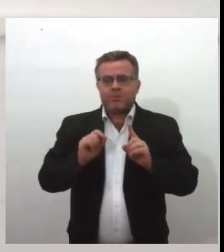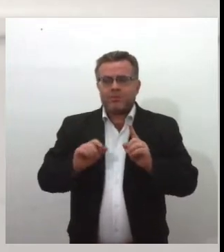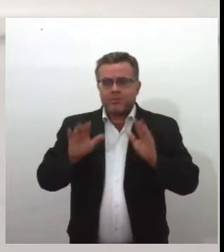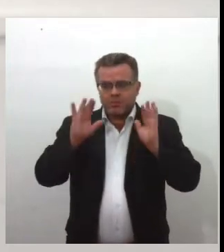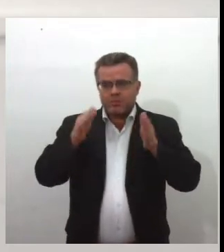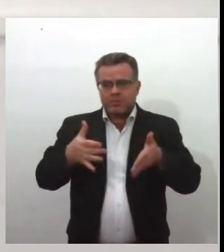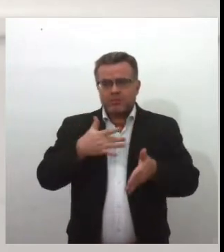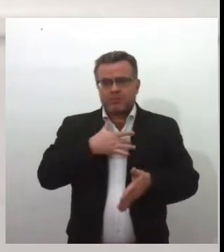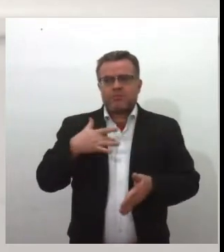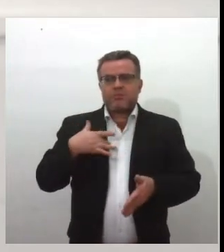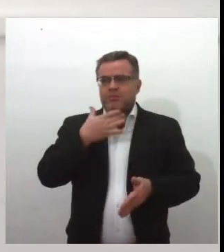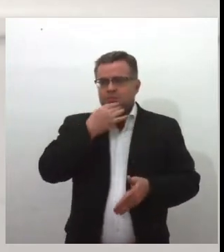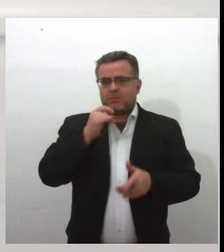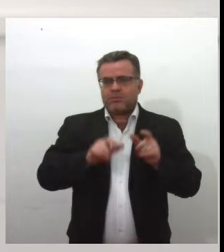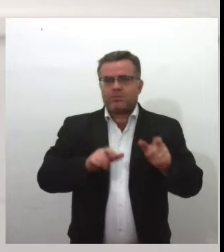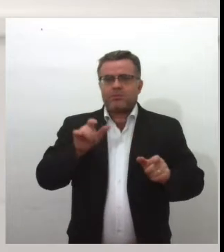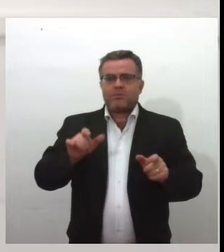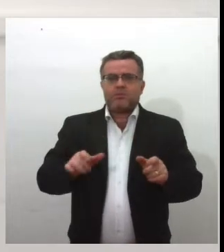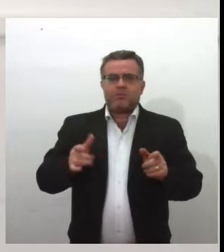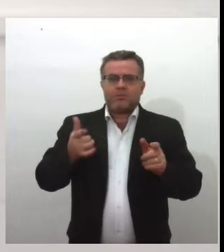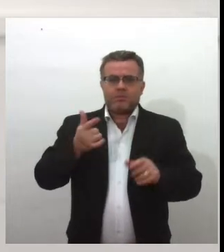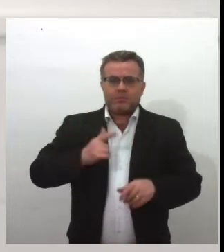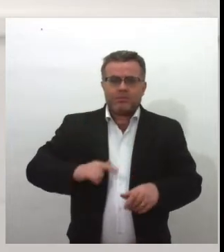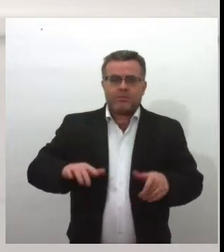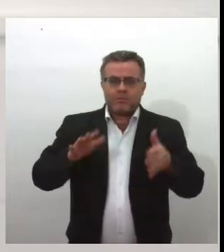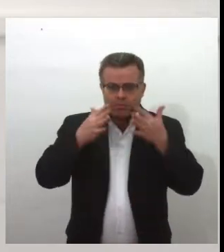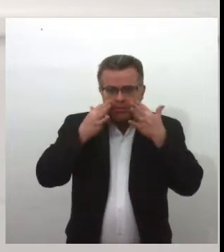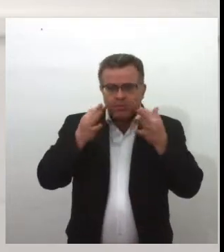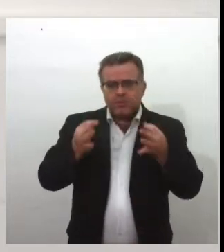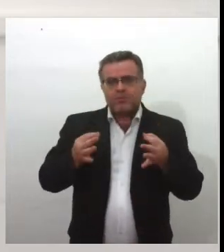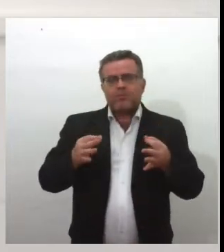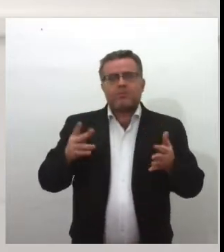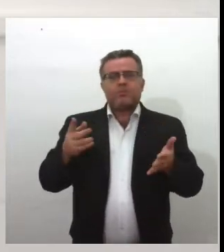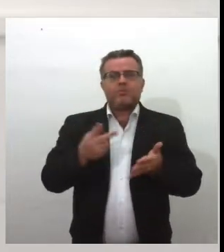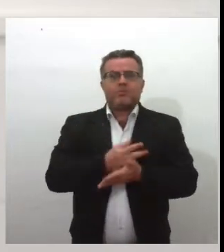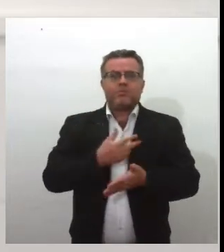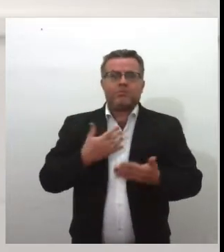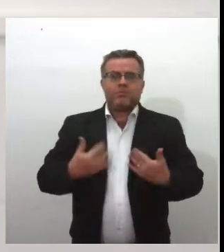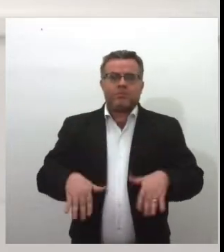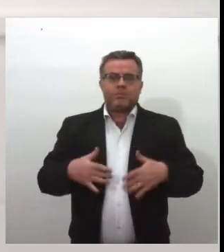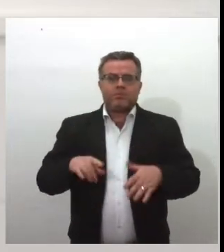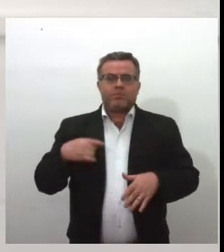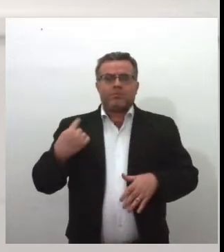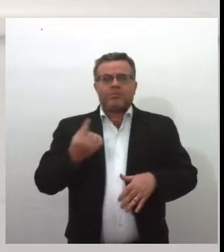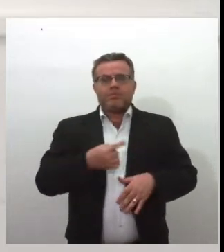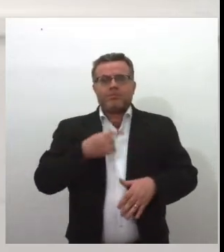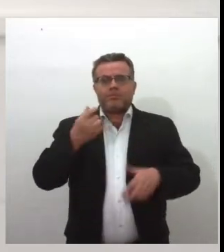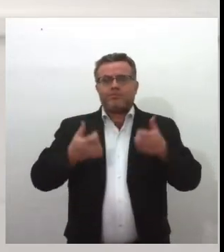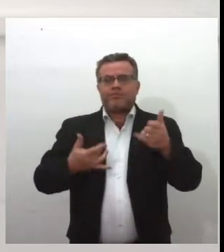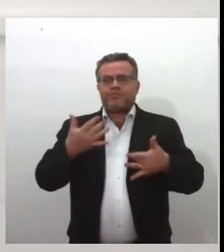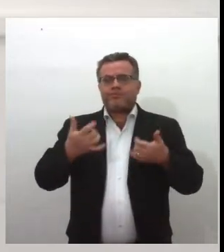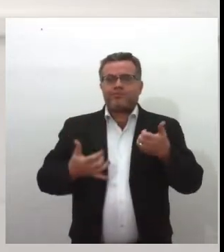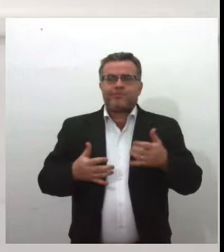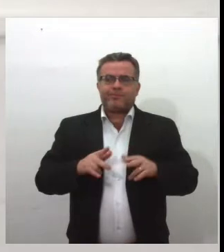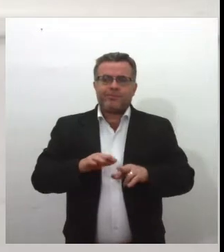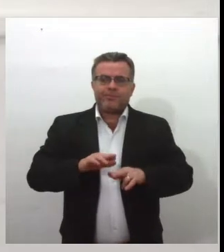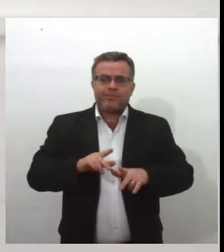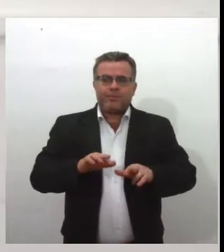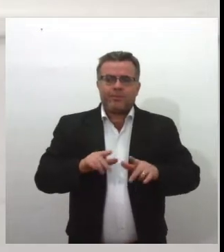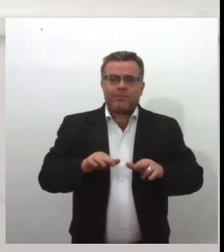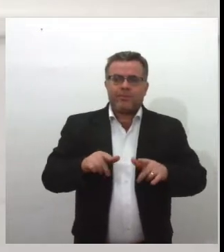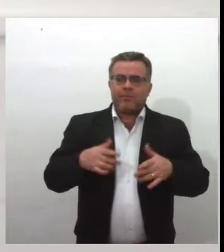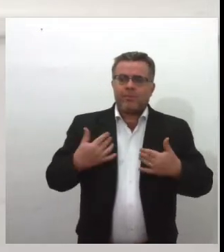saúde do homem, né, para refletir, para chamar a atenção, para buscar. A gente tem feito aqui na SES, no